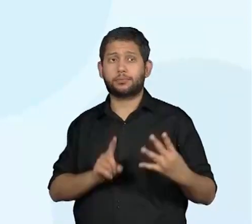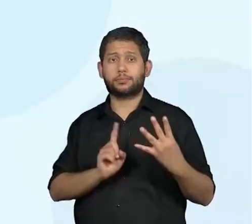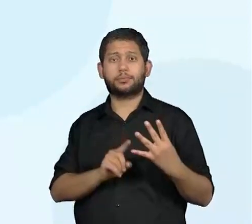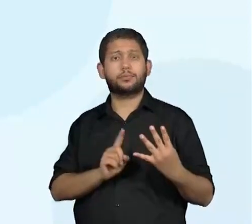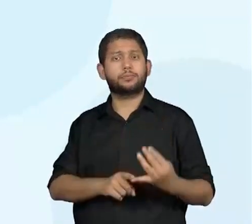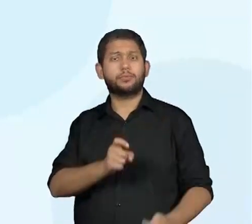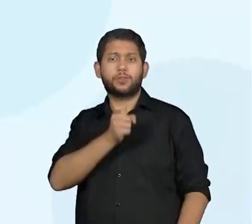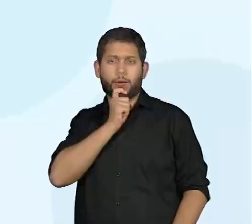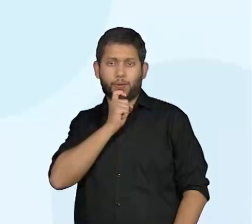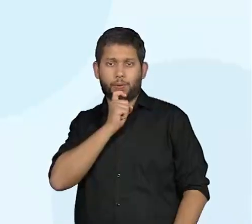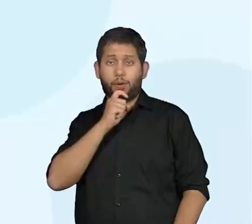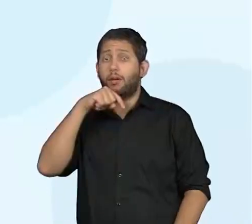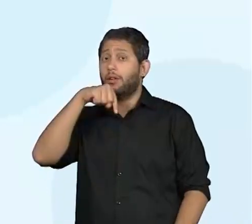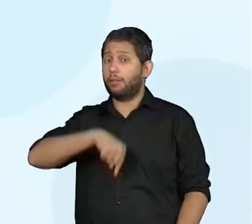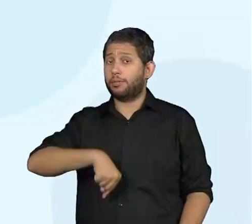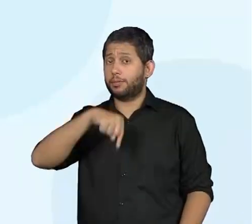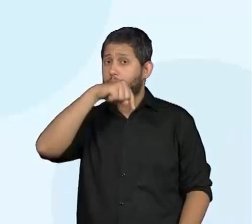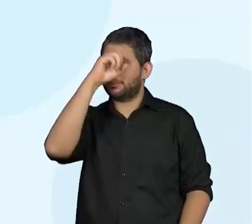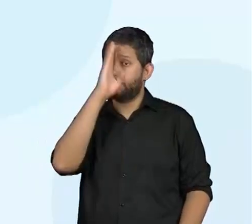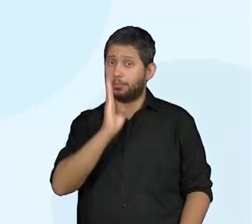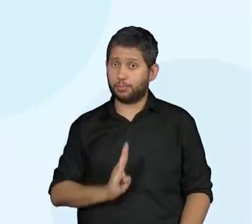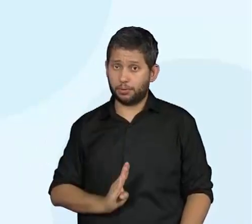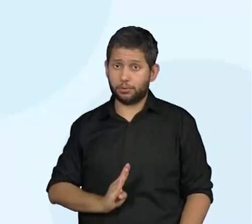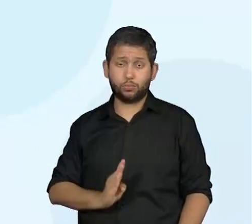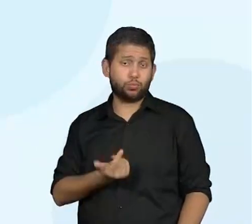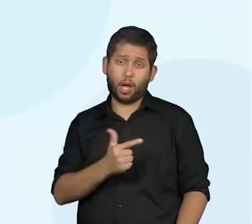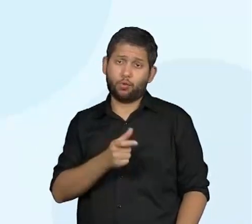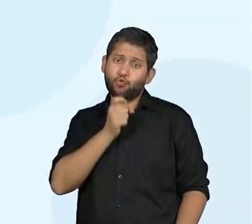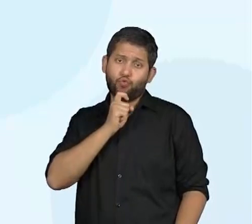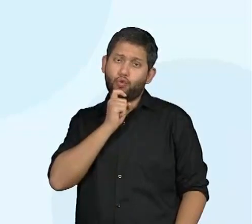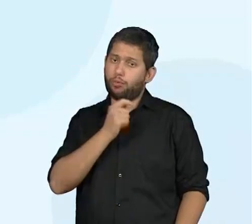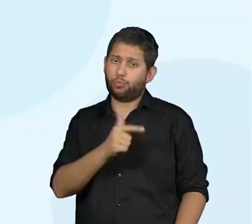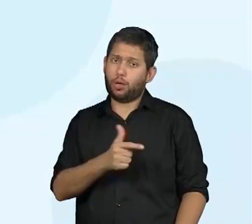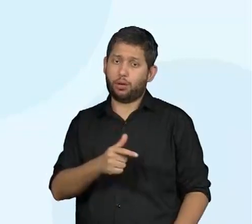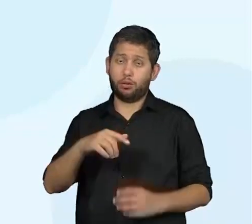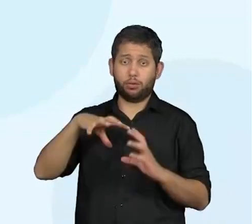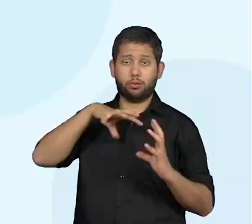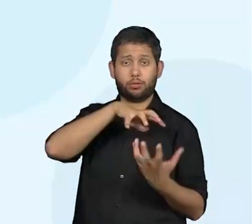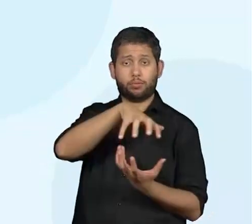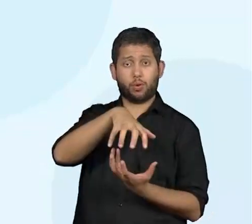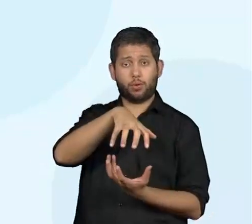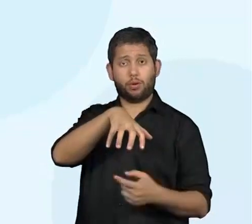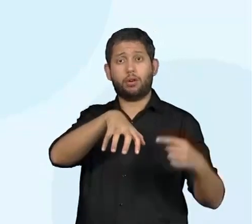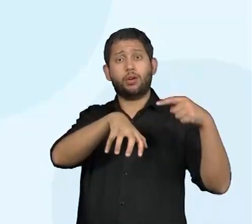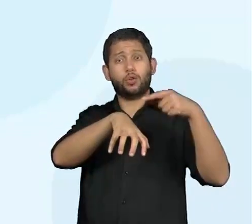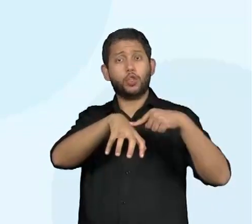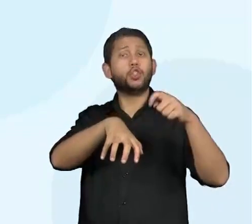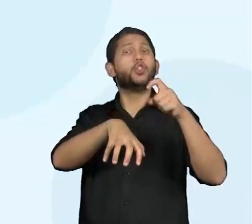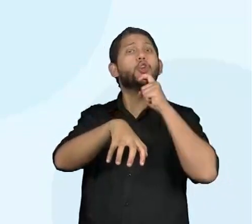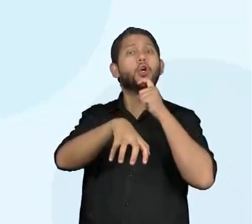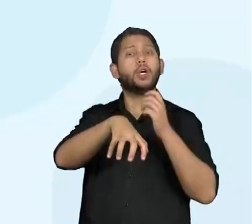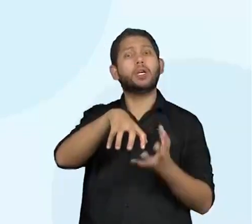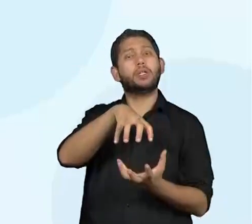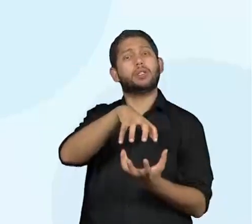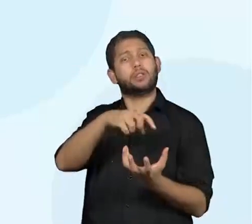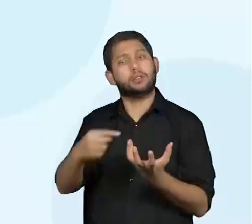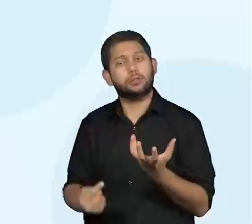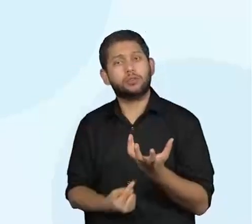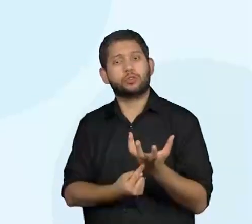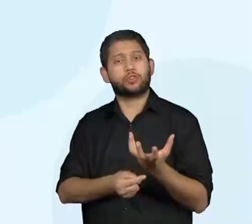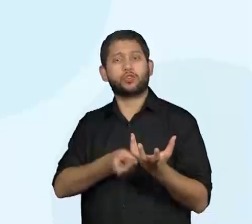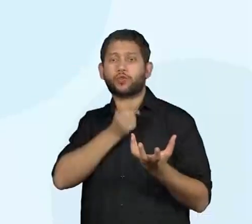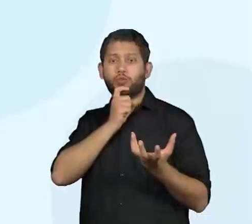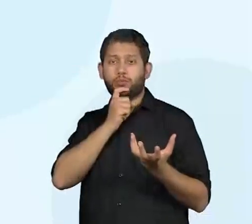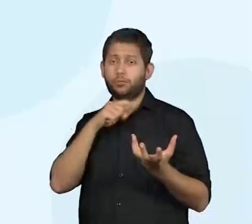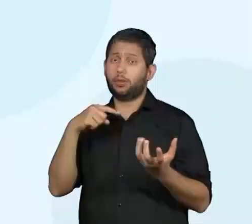Aqui no Brasil, a gente não tem gelo, né? A gente não tem grandes gelos aí acontecendo, porque